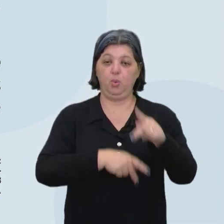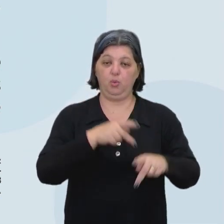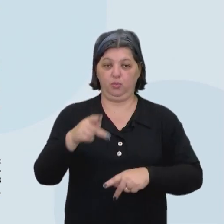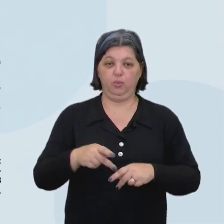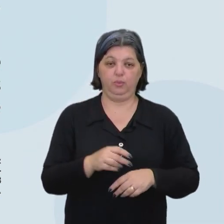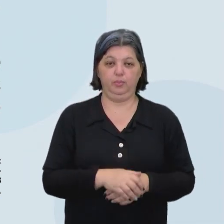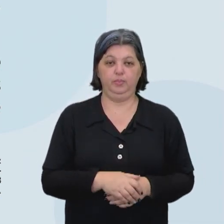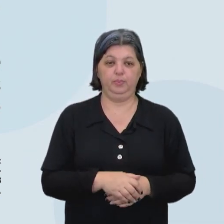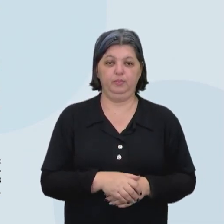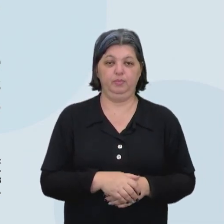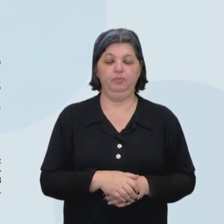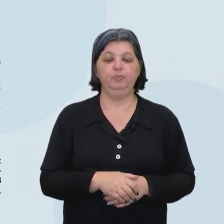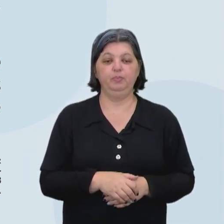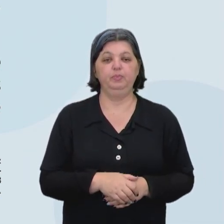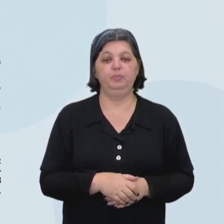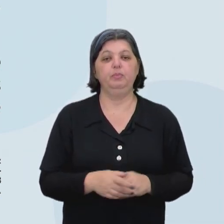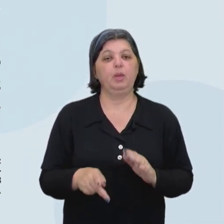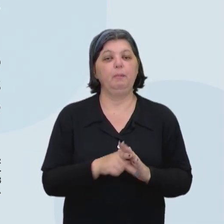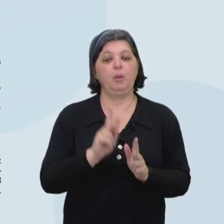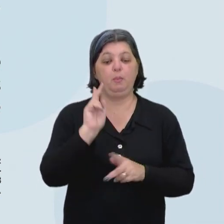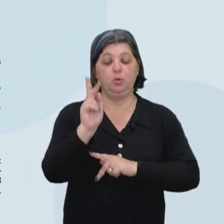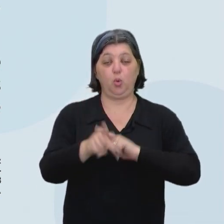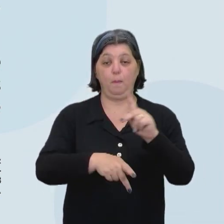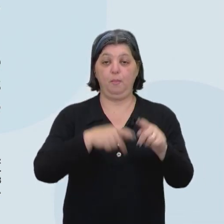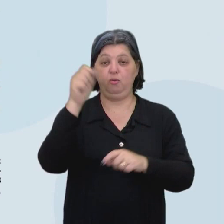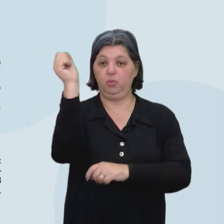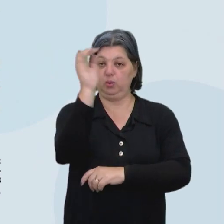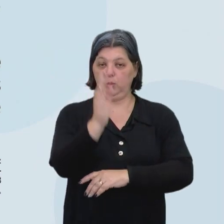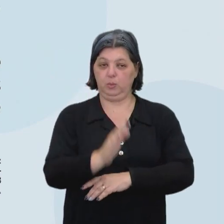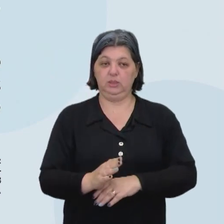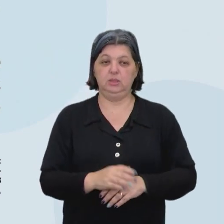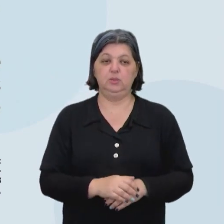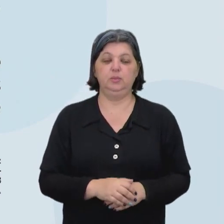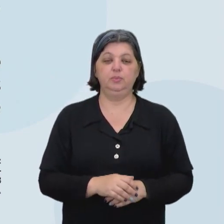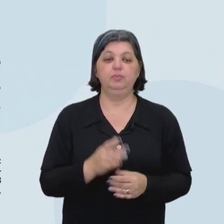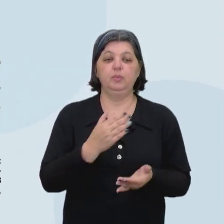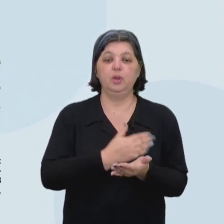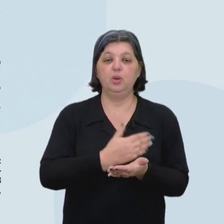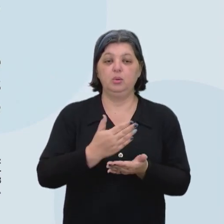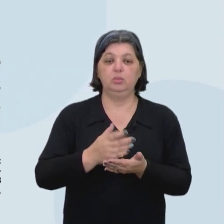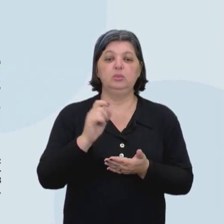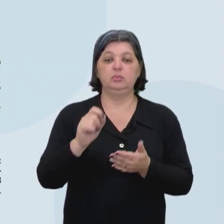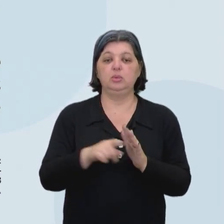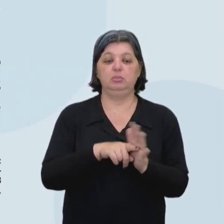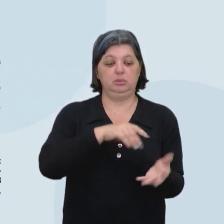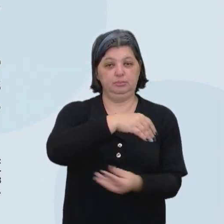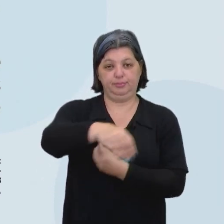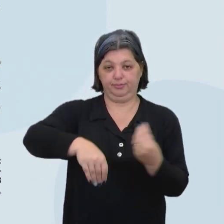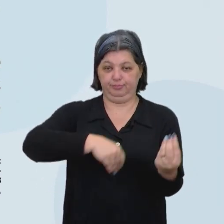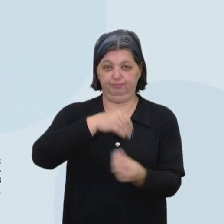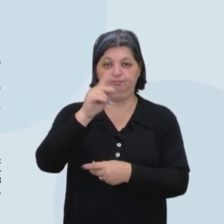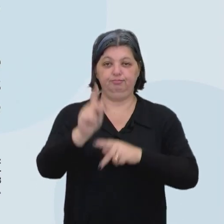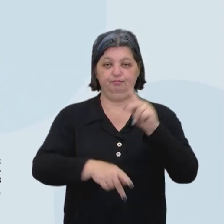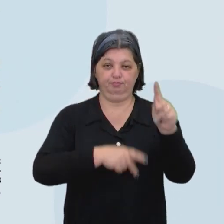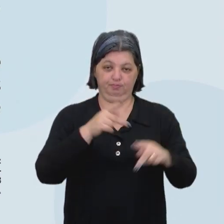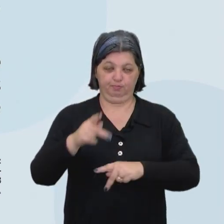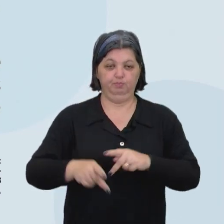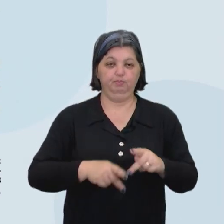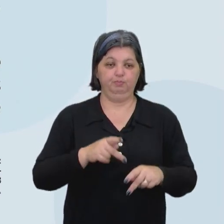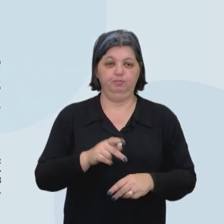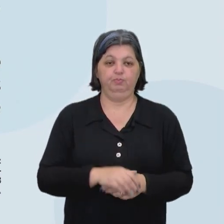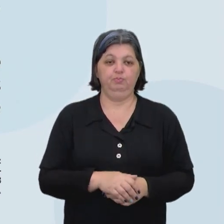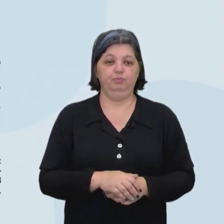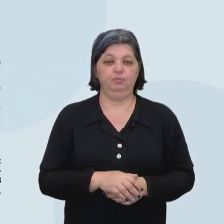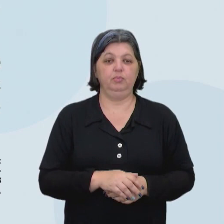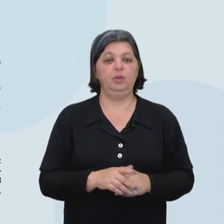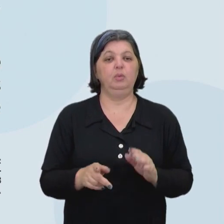tirei da minha cabeça, étnica do povo brasileiro vai ocorrer ali inicialmente com essa miscigenação dos povos nativos, né,